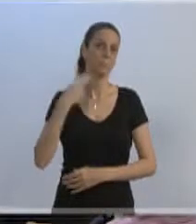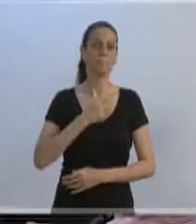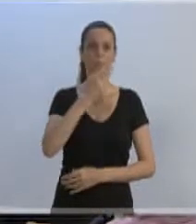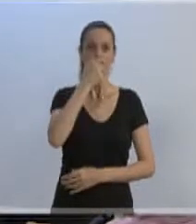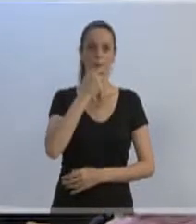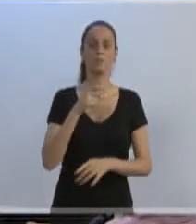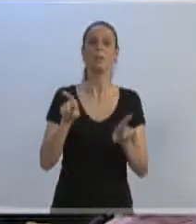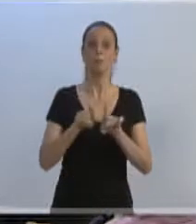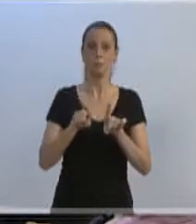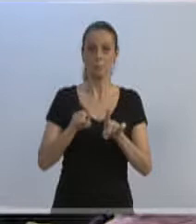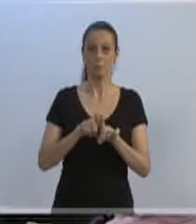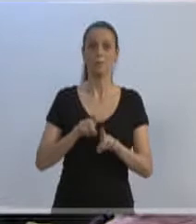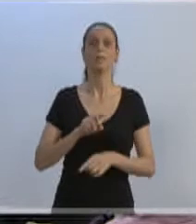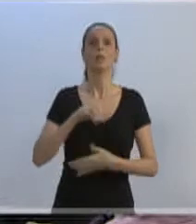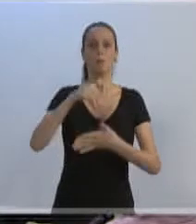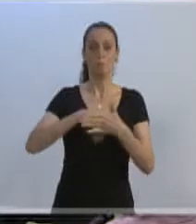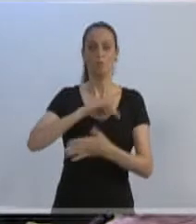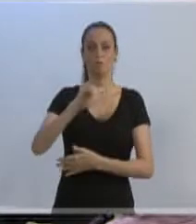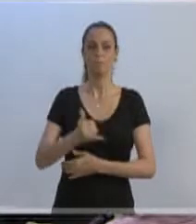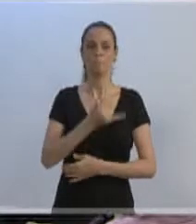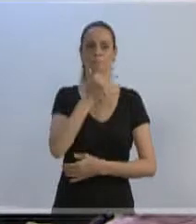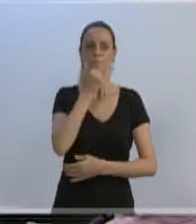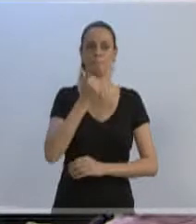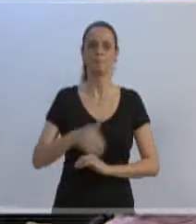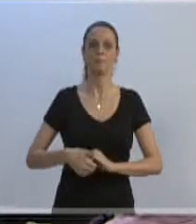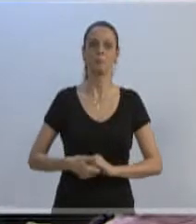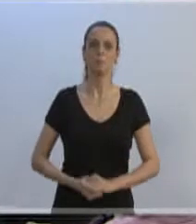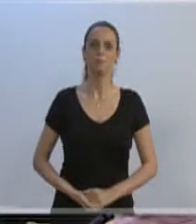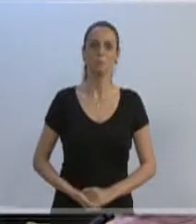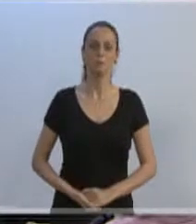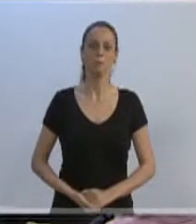também em justificativa de voto